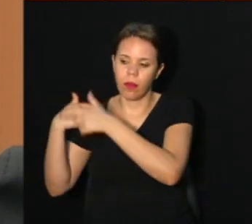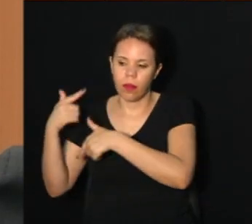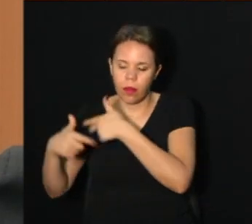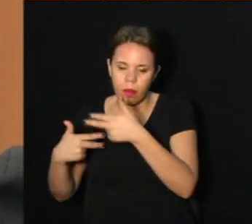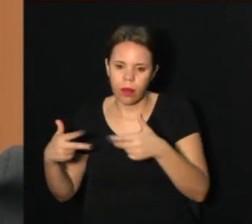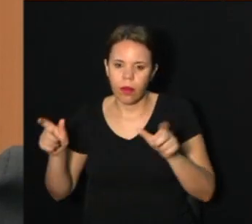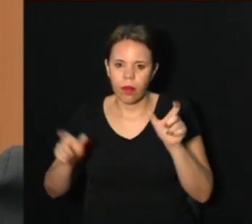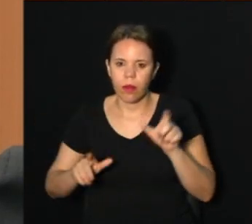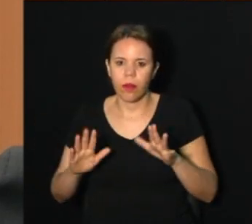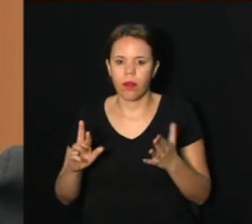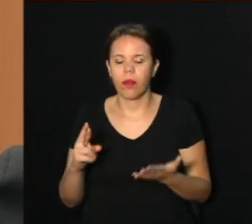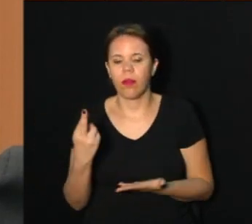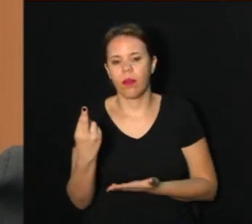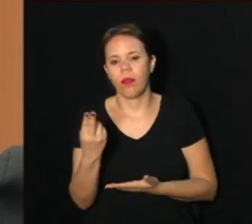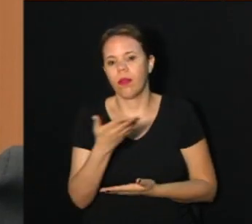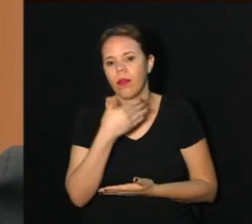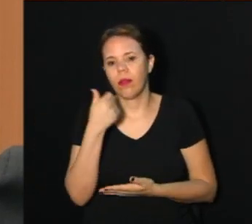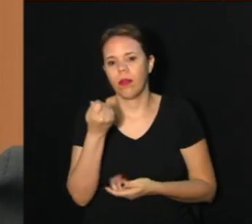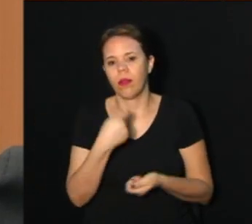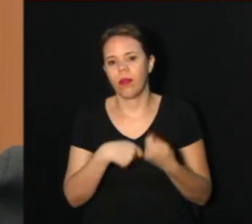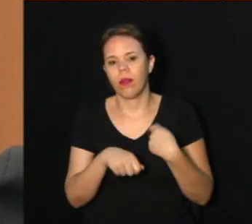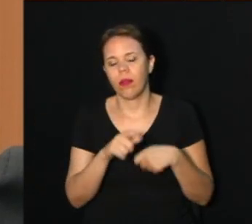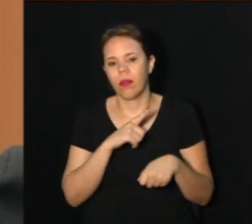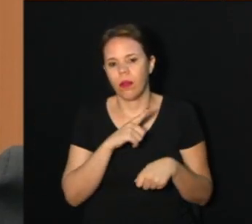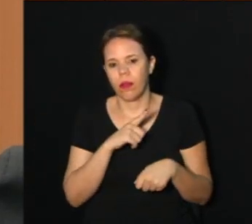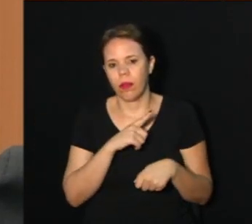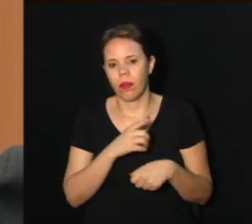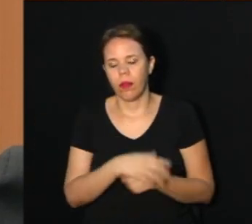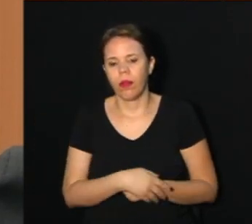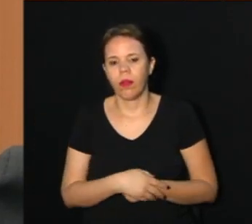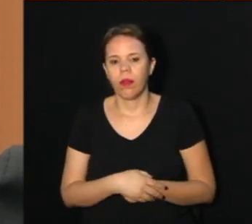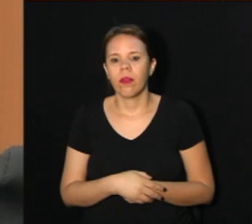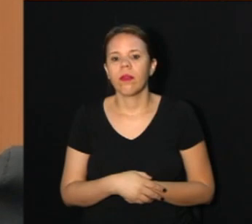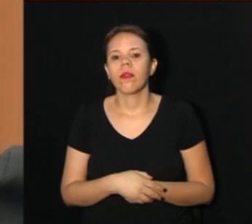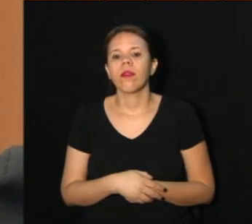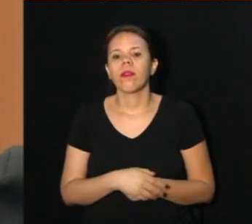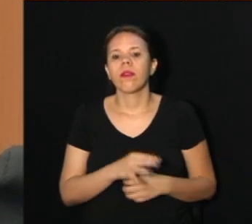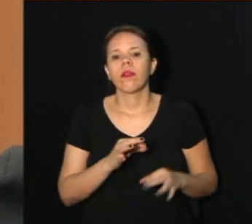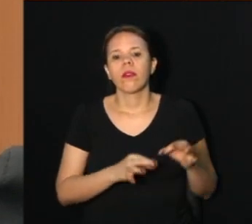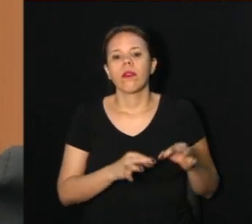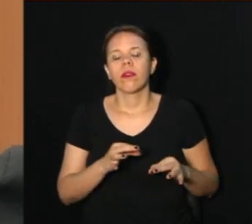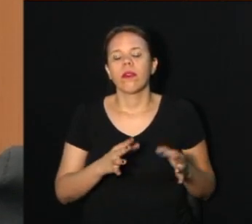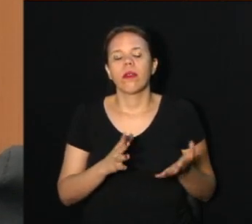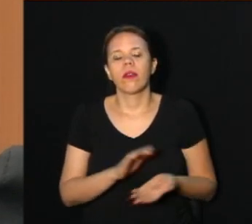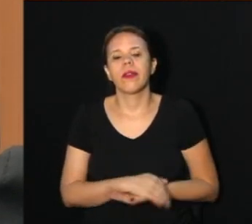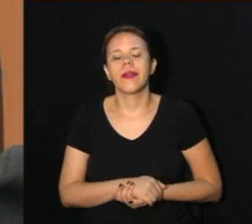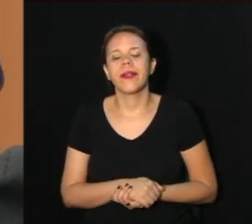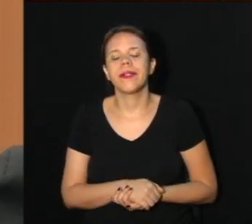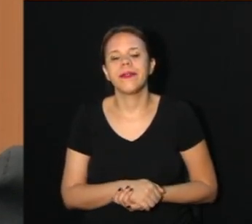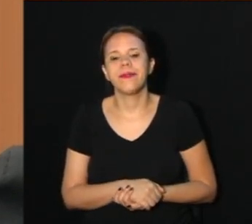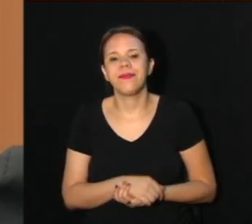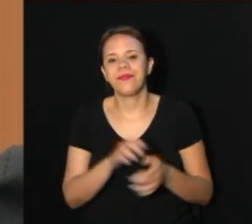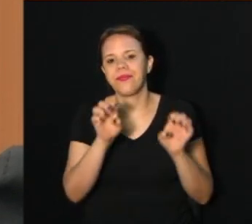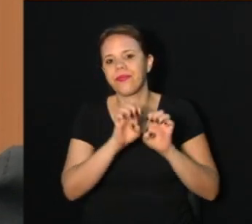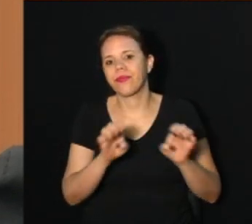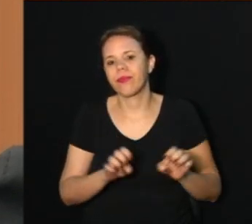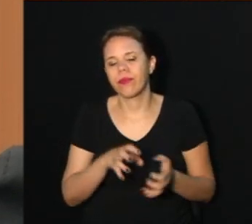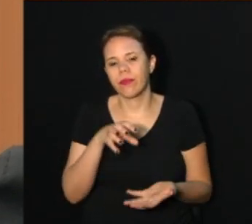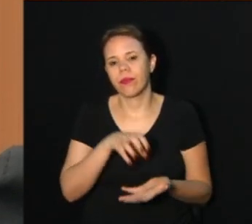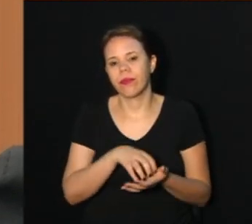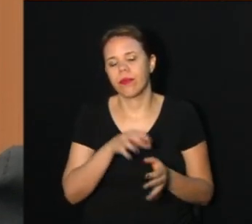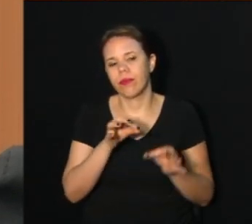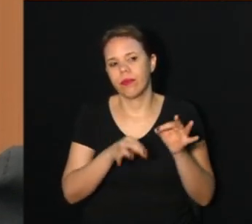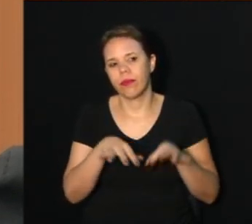é resultado do que há de melhor em termos jurídicos, em termos de estruturação de órgãos